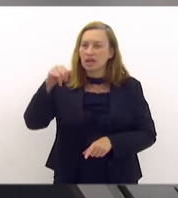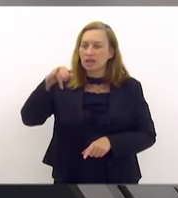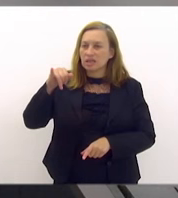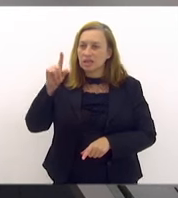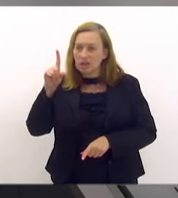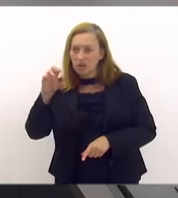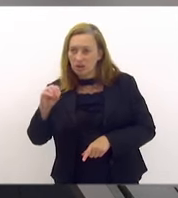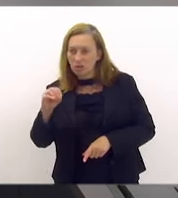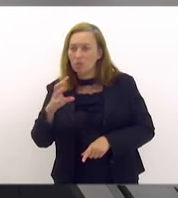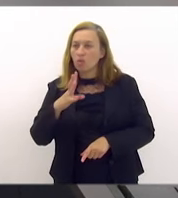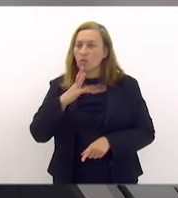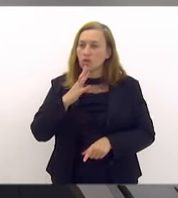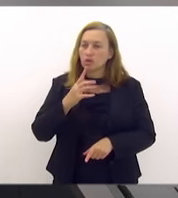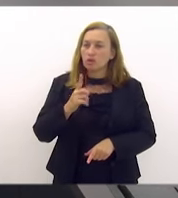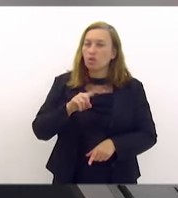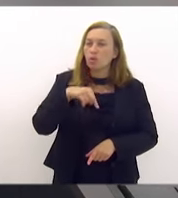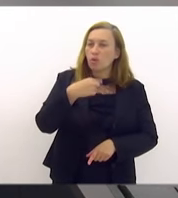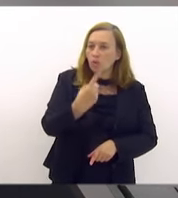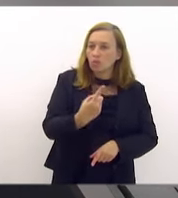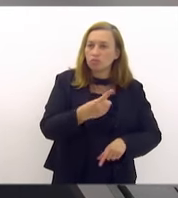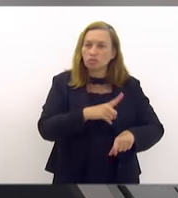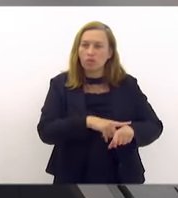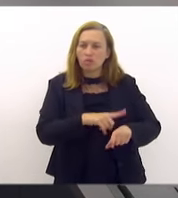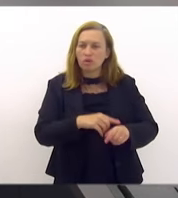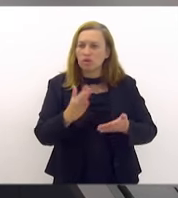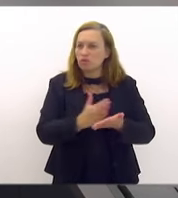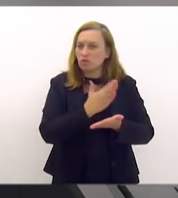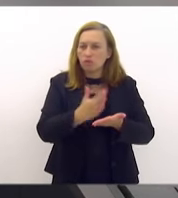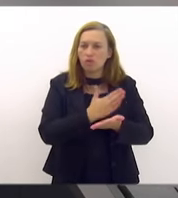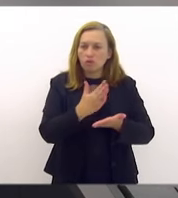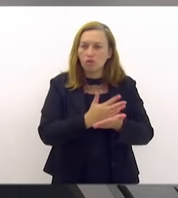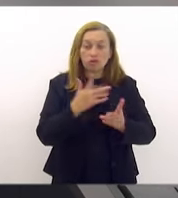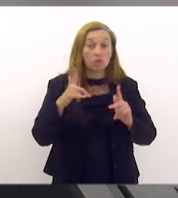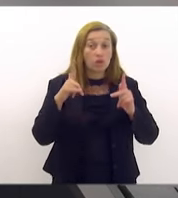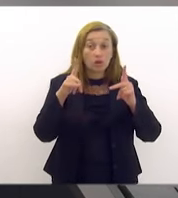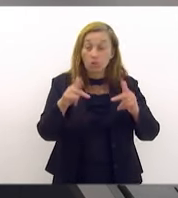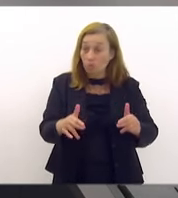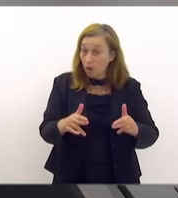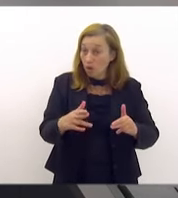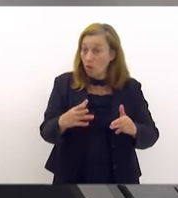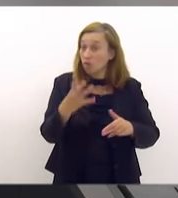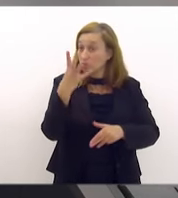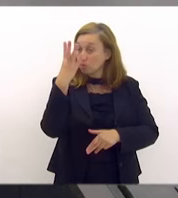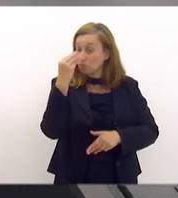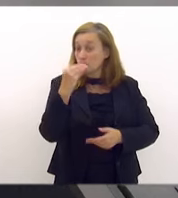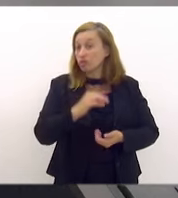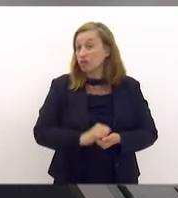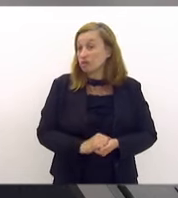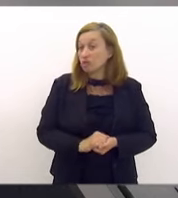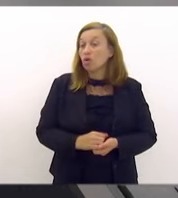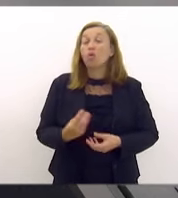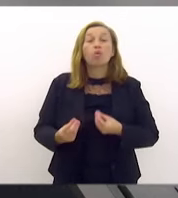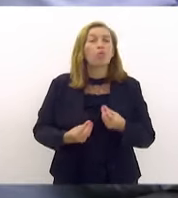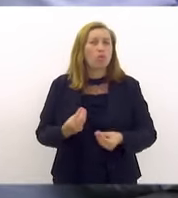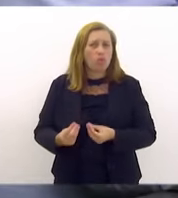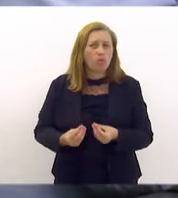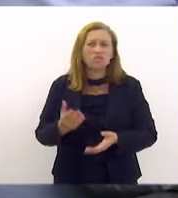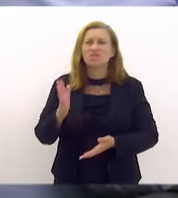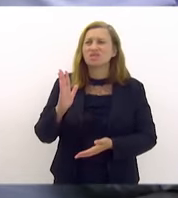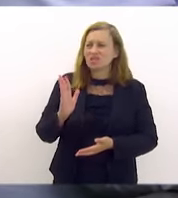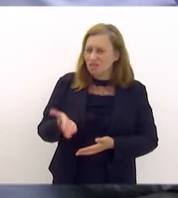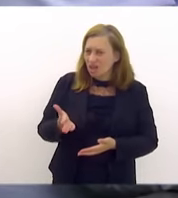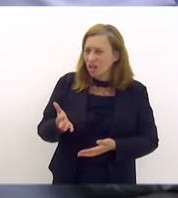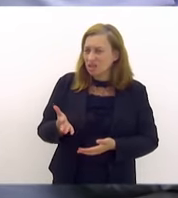reconhecido outras vezes pelo mesmo álbum de de fotografia o mesmo mosaico de fotografia Como assim se ele já tinha